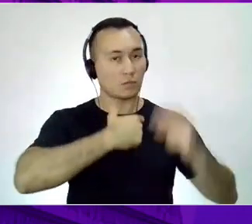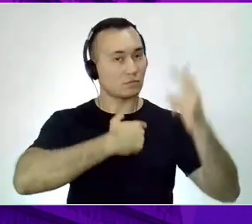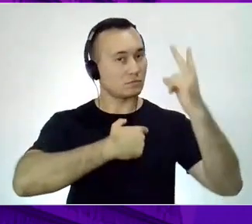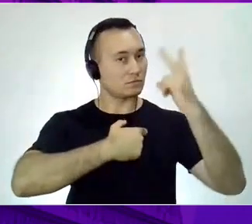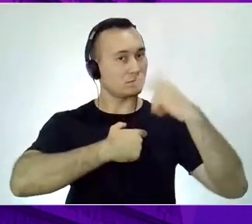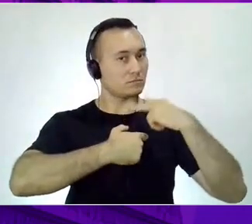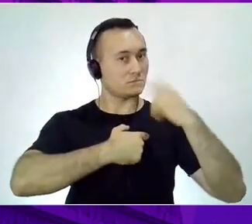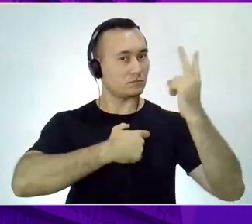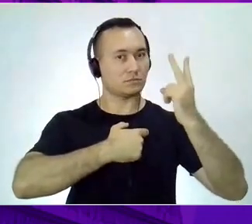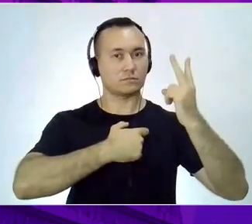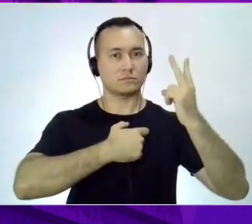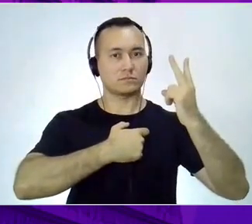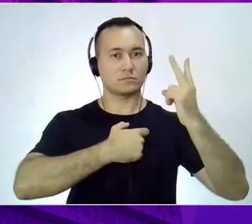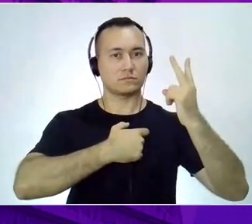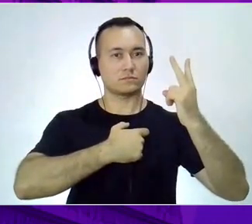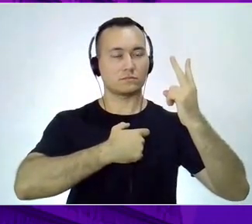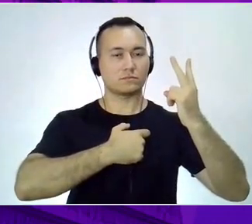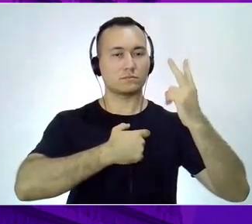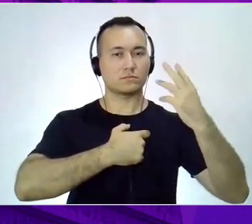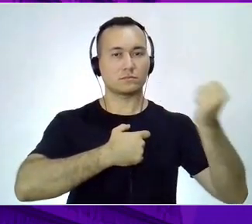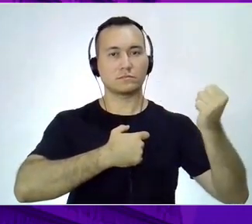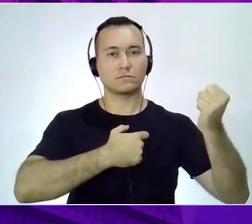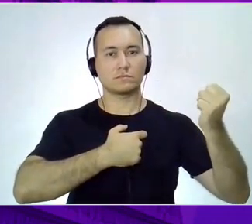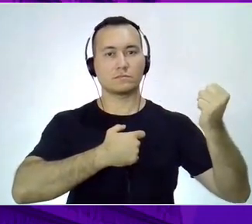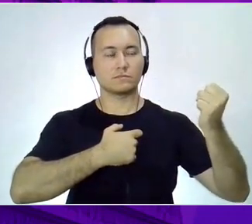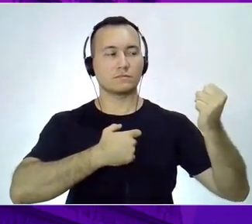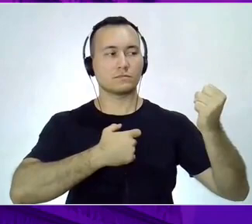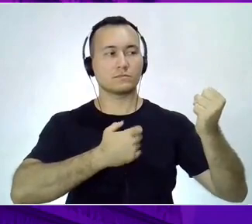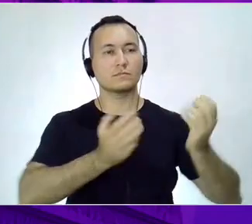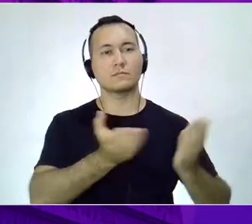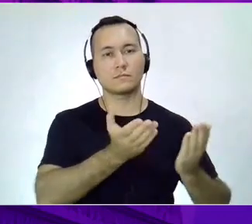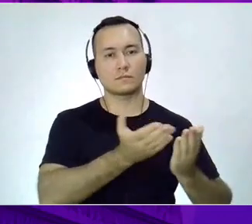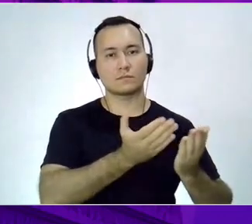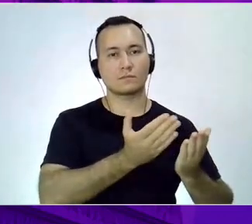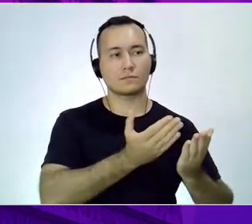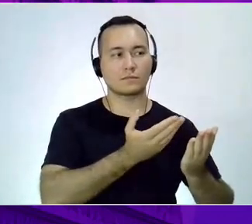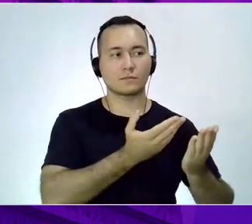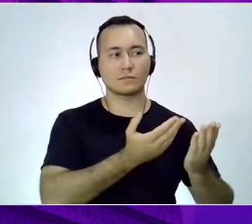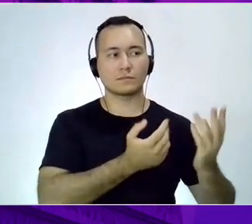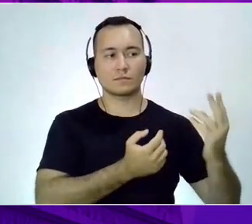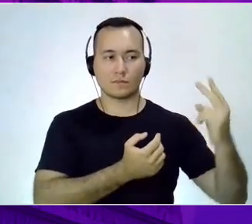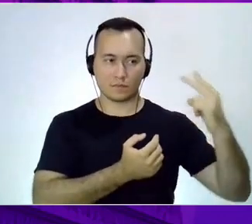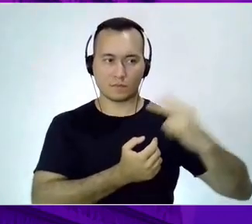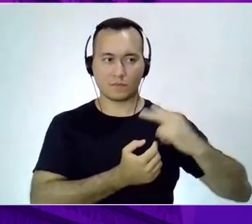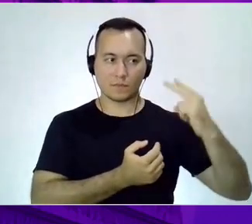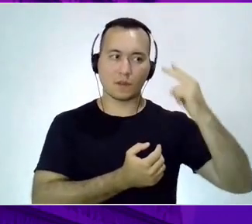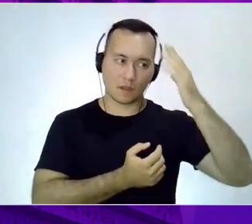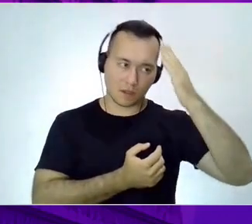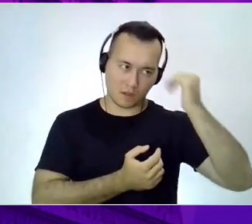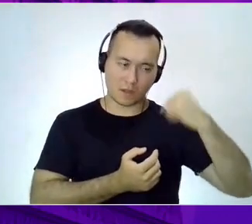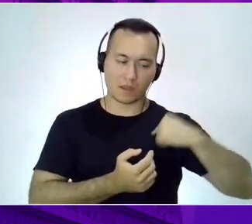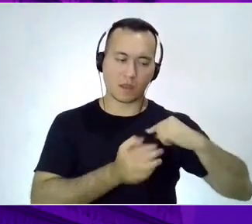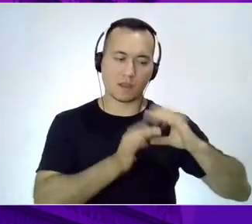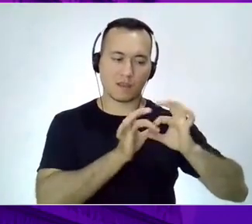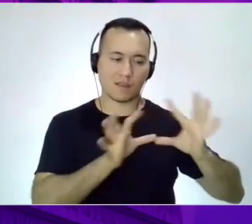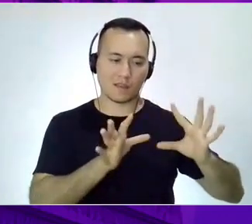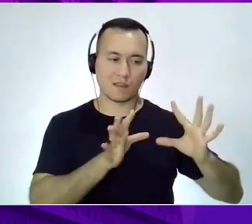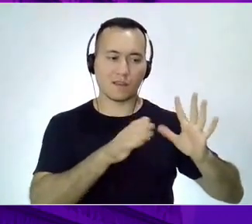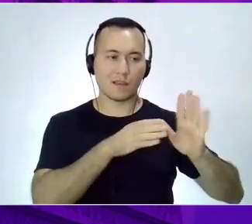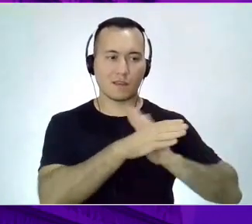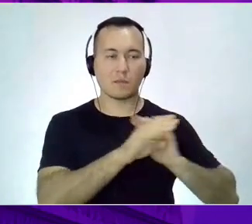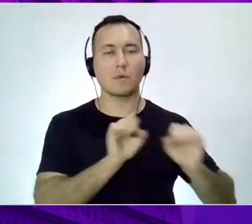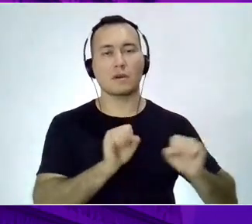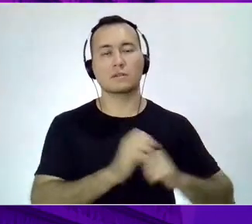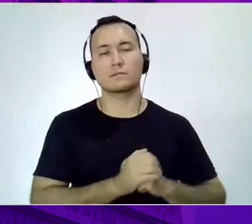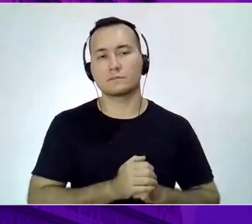se uma face é reconhecida como presente na minha base de dados, é identificada, se eu fizer o flip dessa